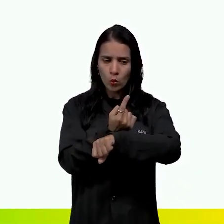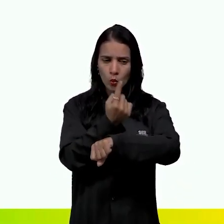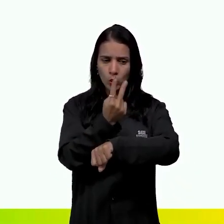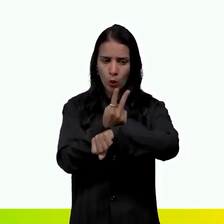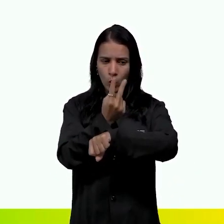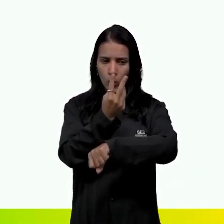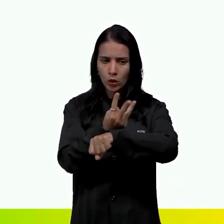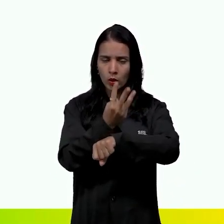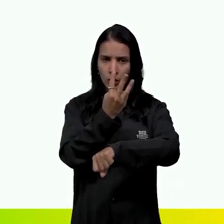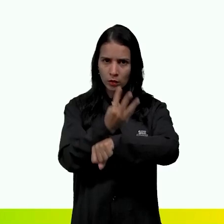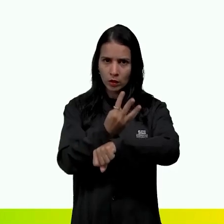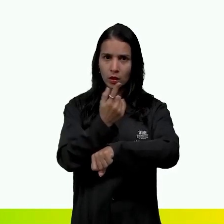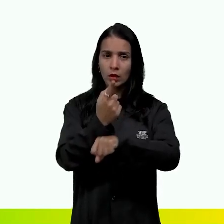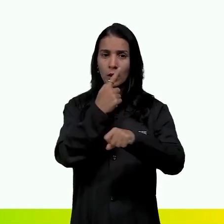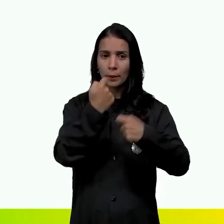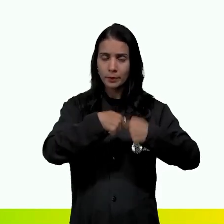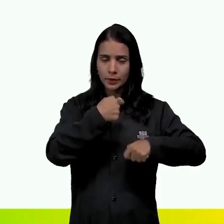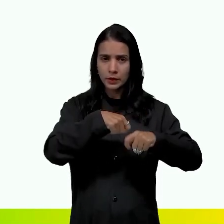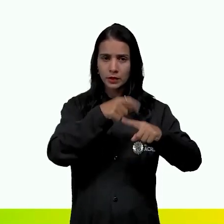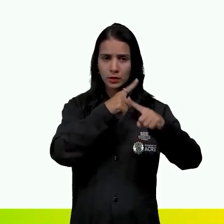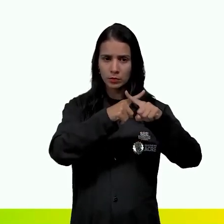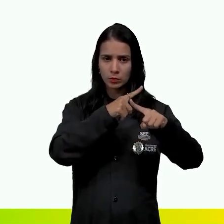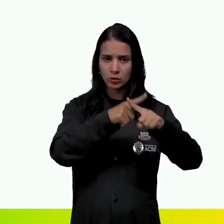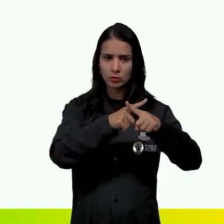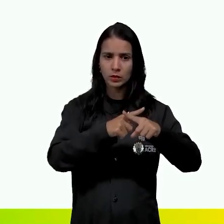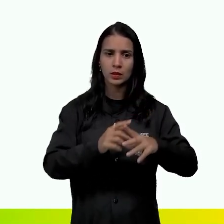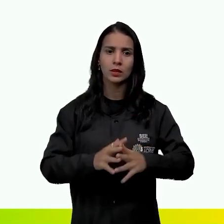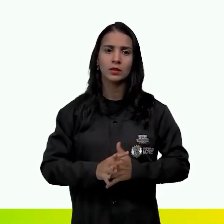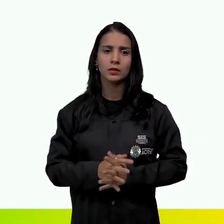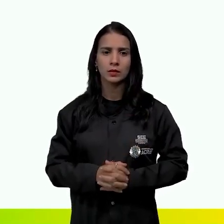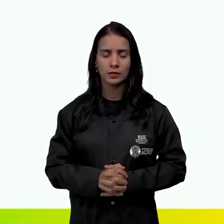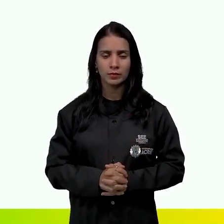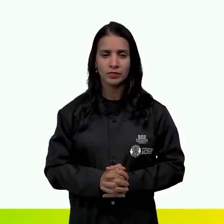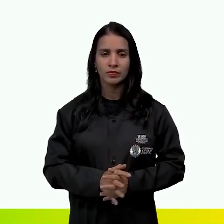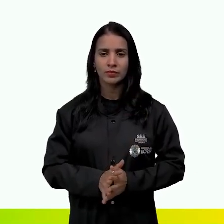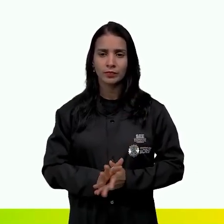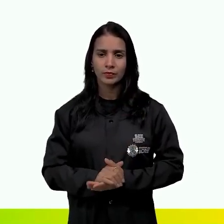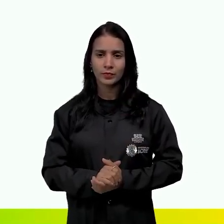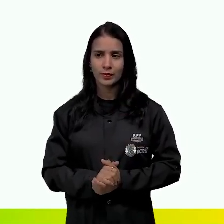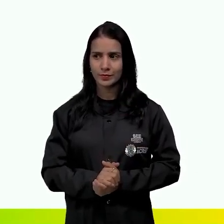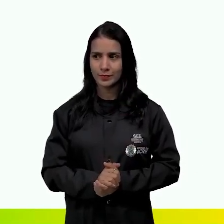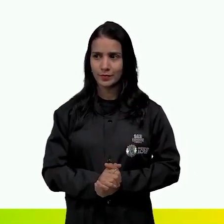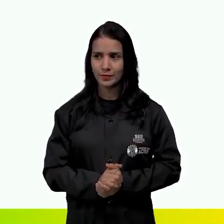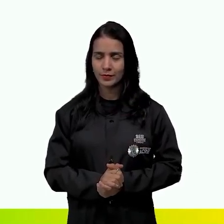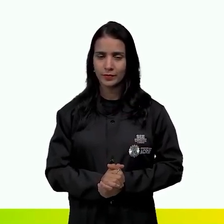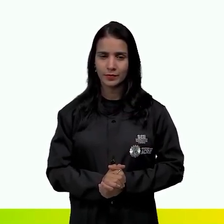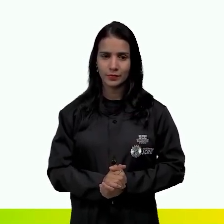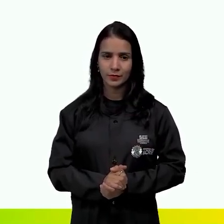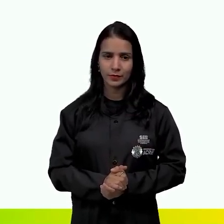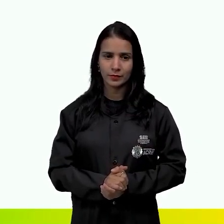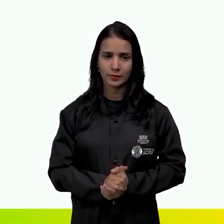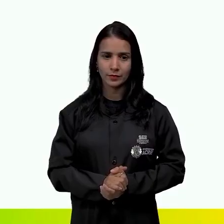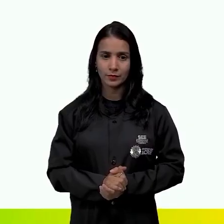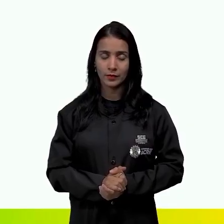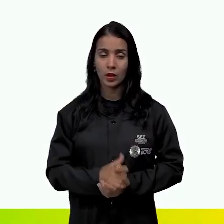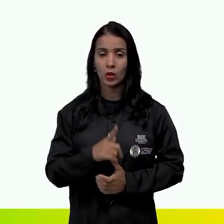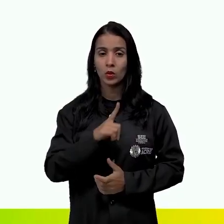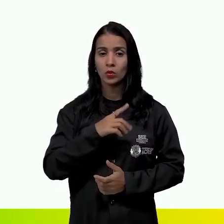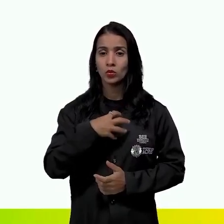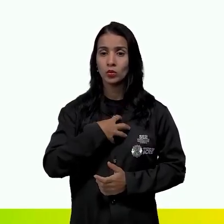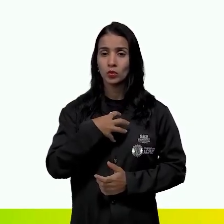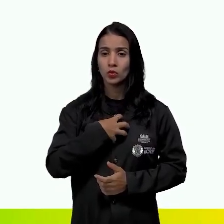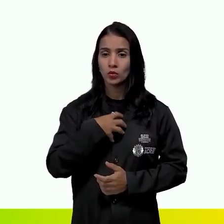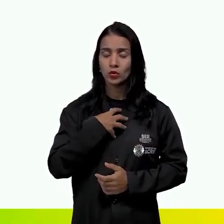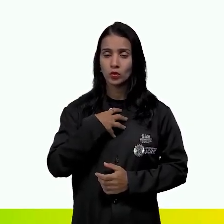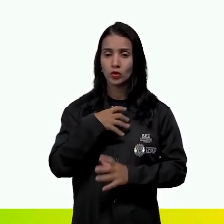0,015, deixa eu só ver se eu não estou esquecendo, 0,15, ok, vezes T. Isso é uma maneira de calcular o volume